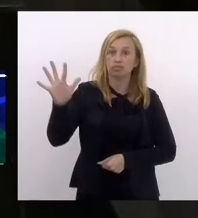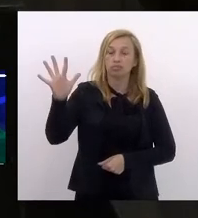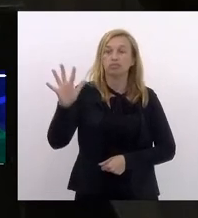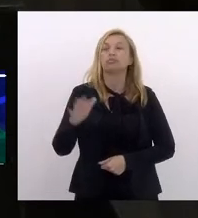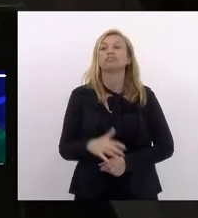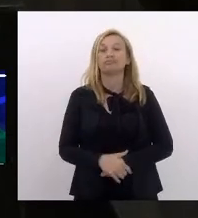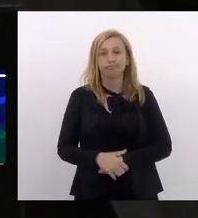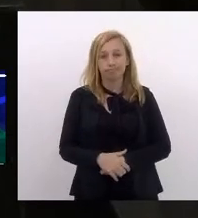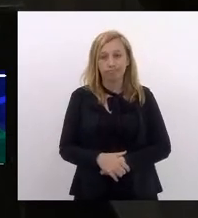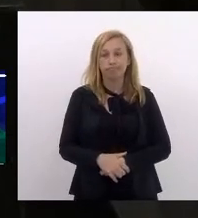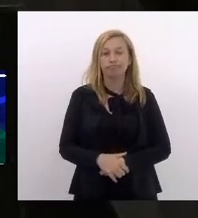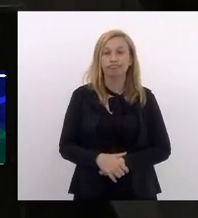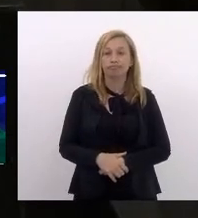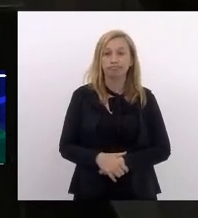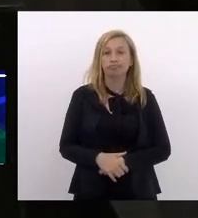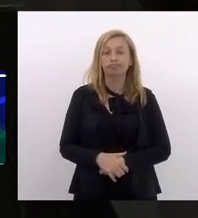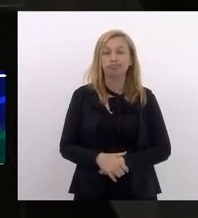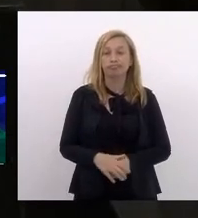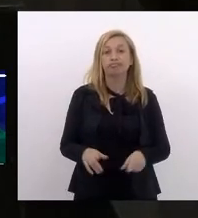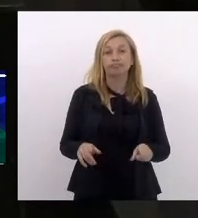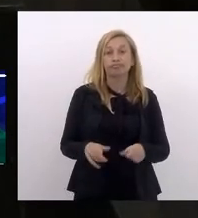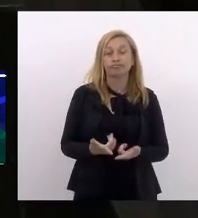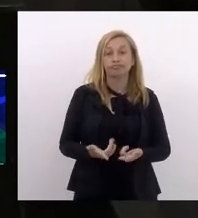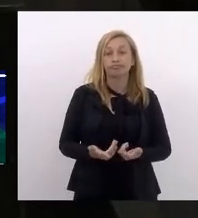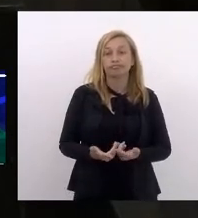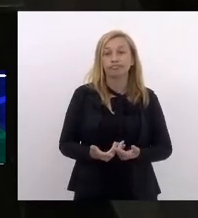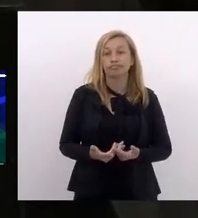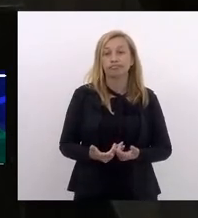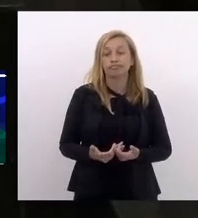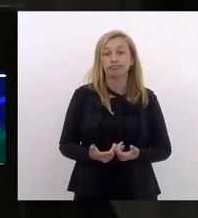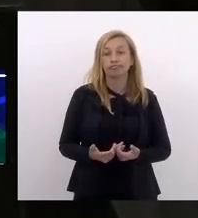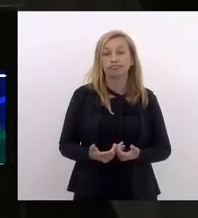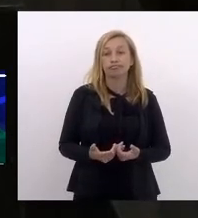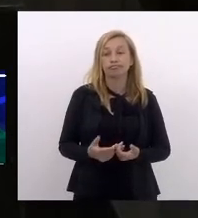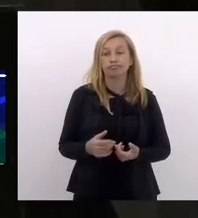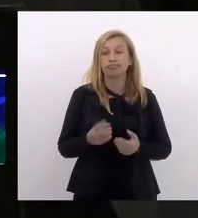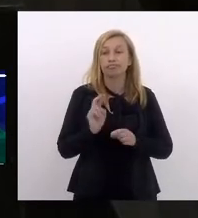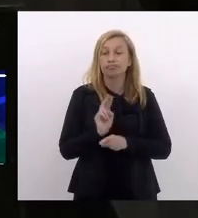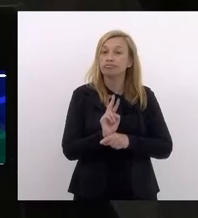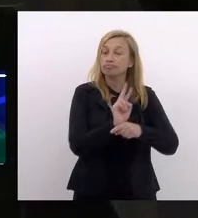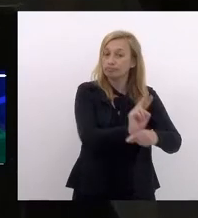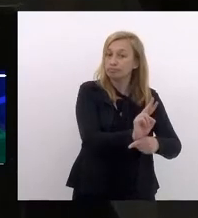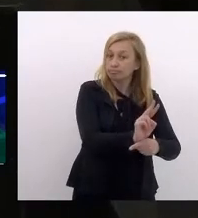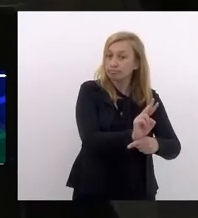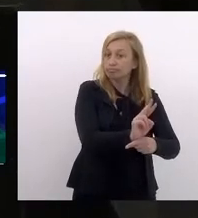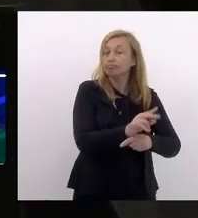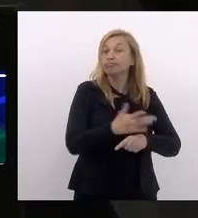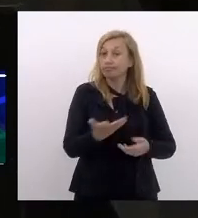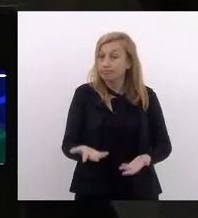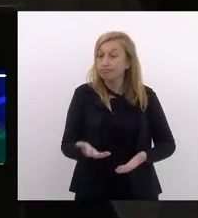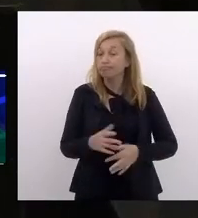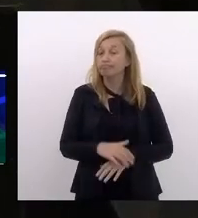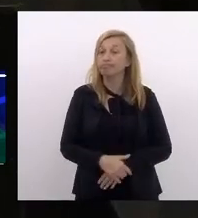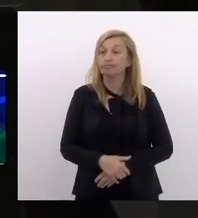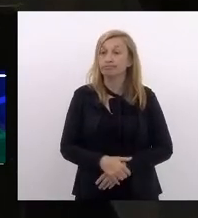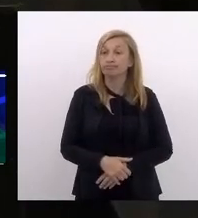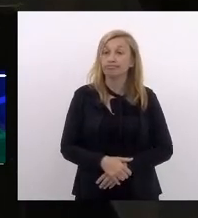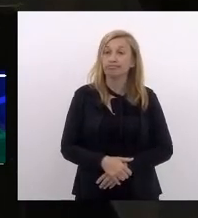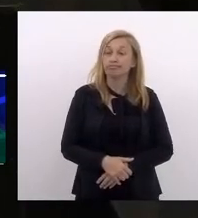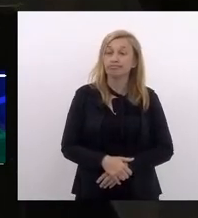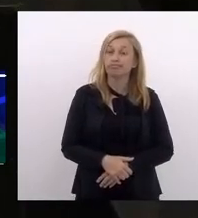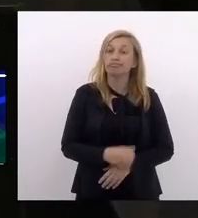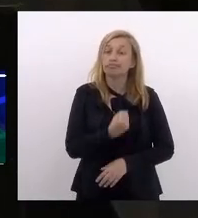extorsivos. Até mesmo o empréstimo consignado